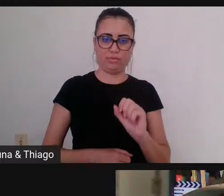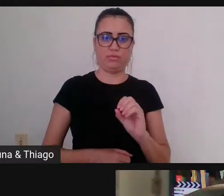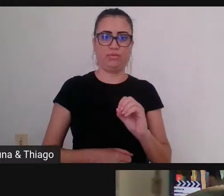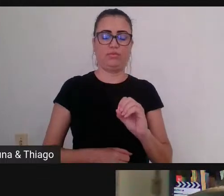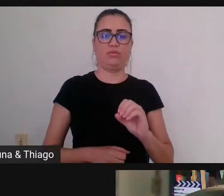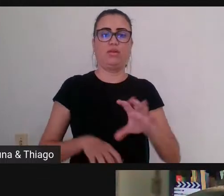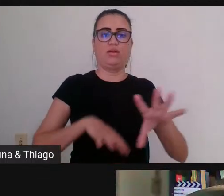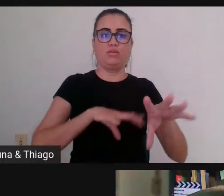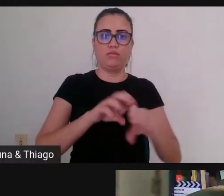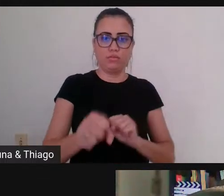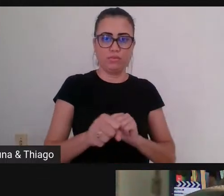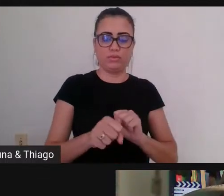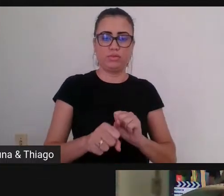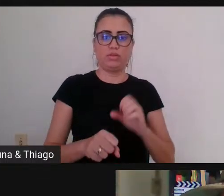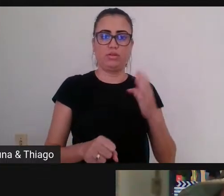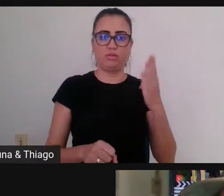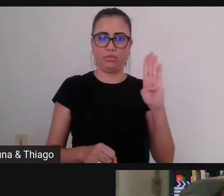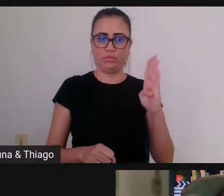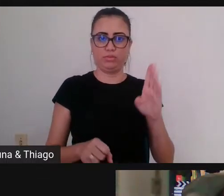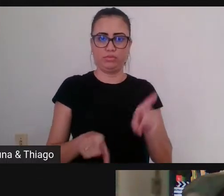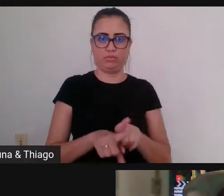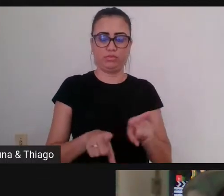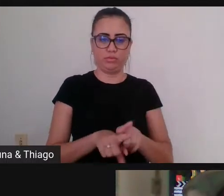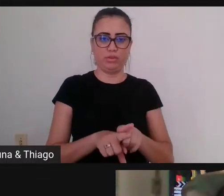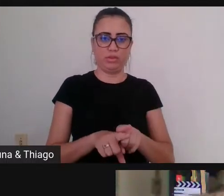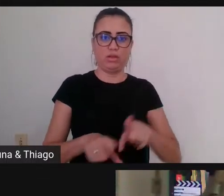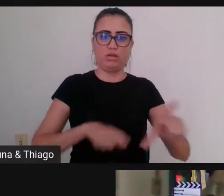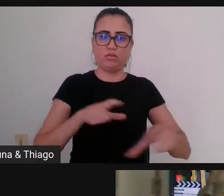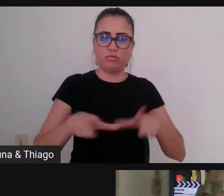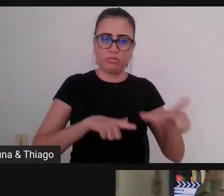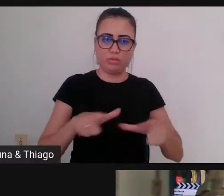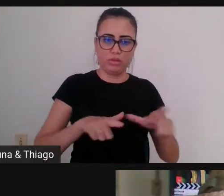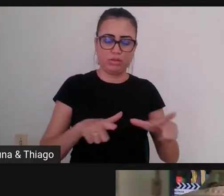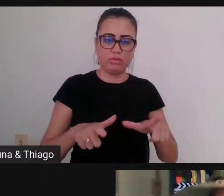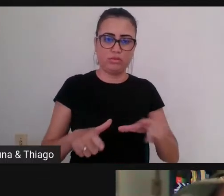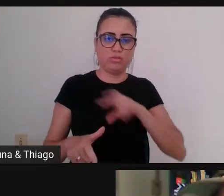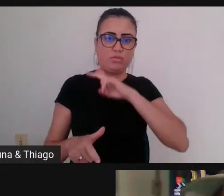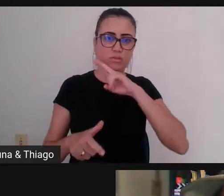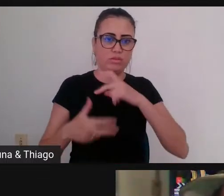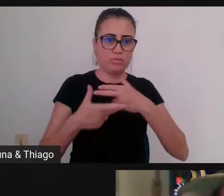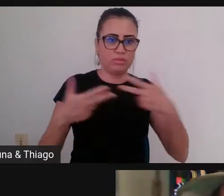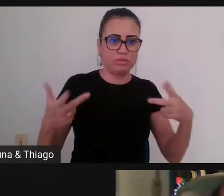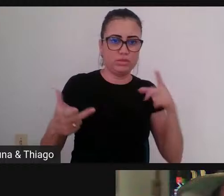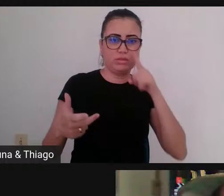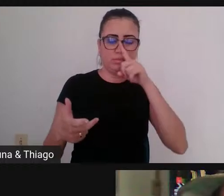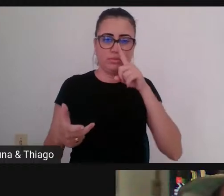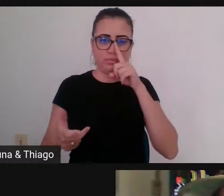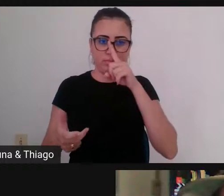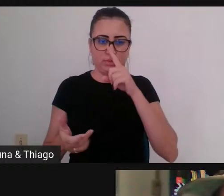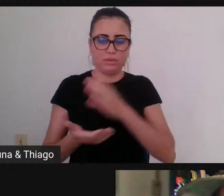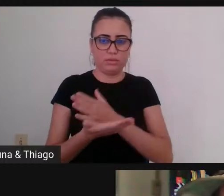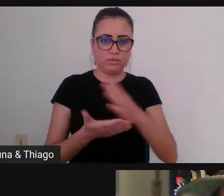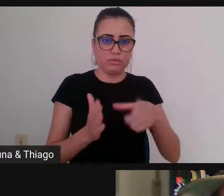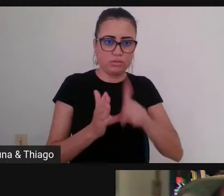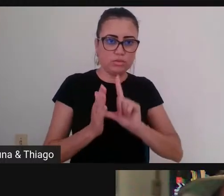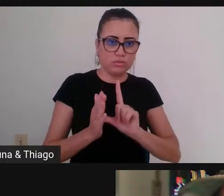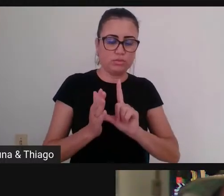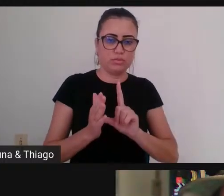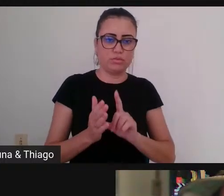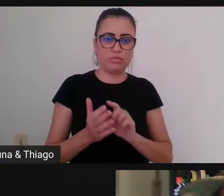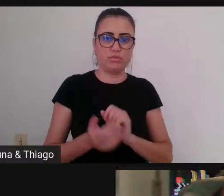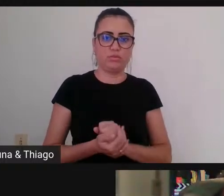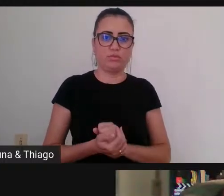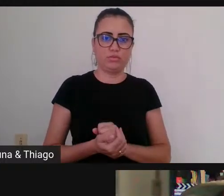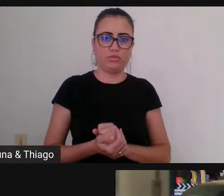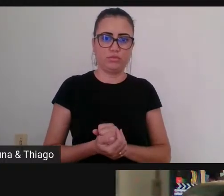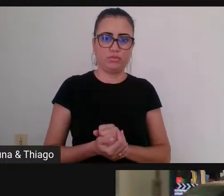já tem aí um tempinho já trabalhando com animais peçonhentos. Antes da gente iniciar a palestra, vou mostrar aqui para vocês que eu